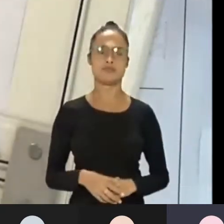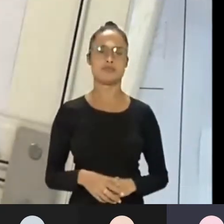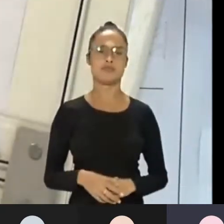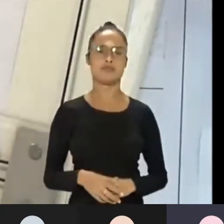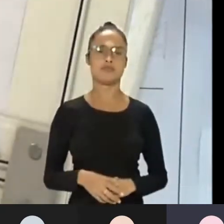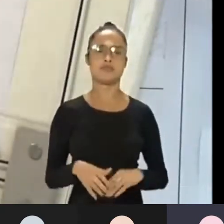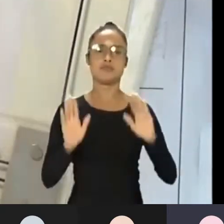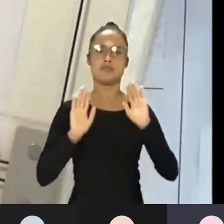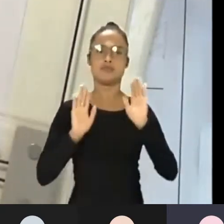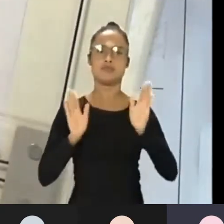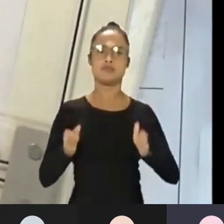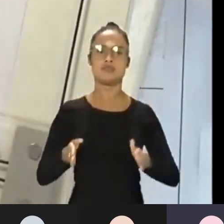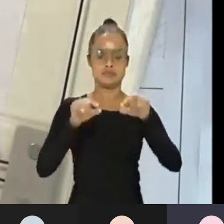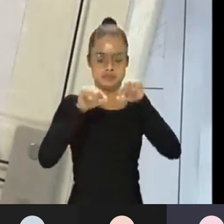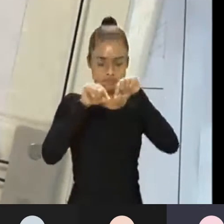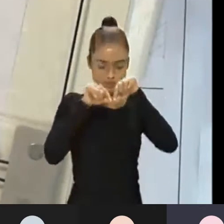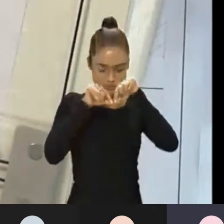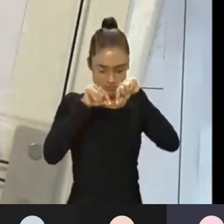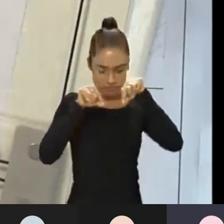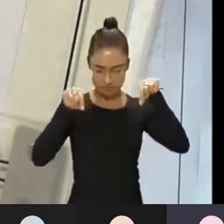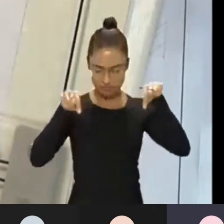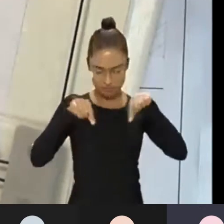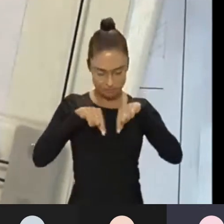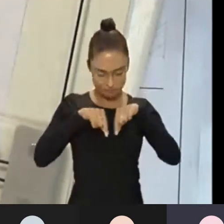E com isso eu já fecho o limite